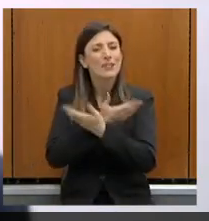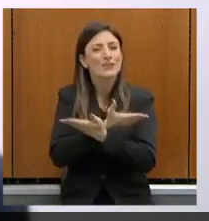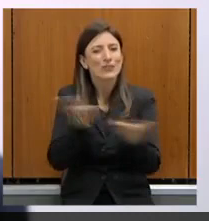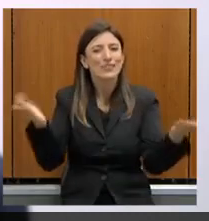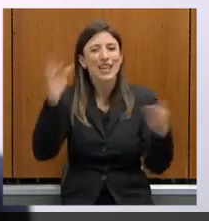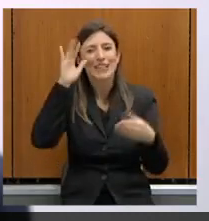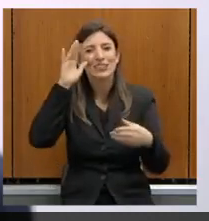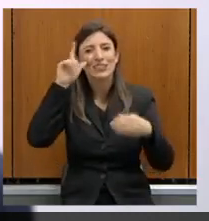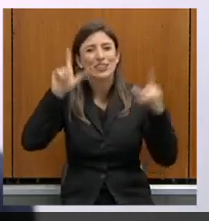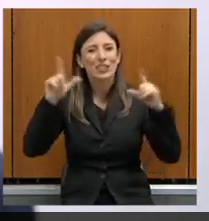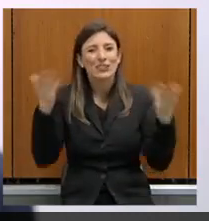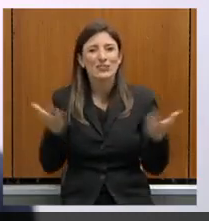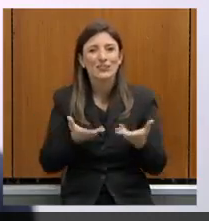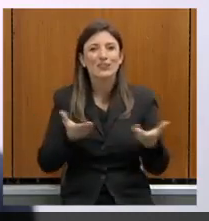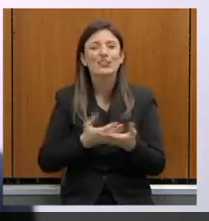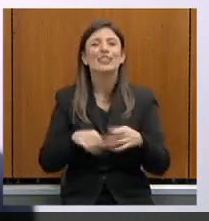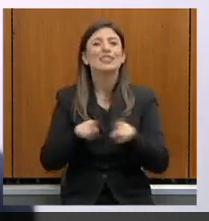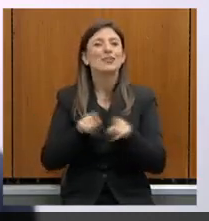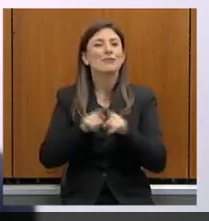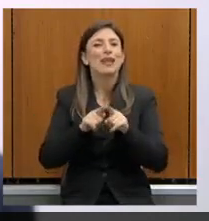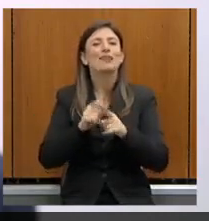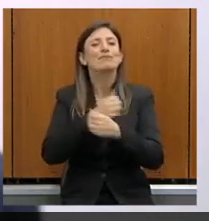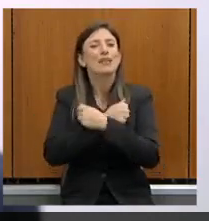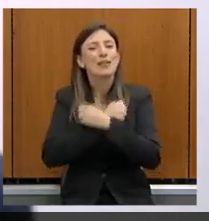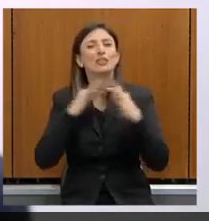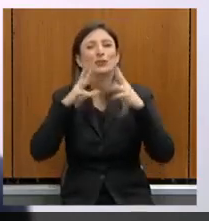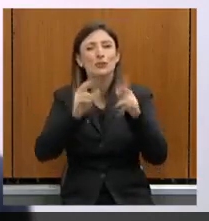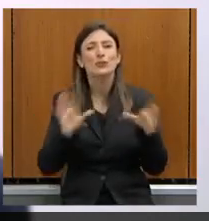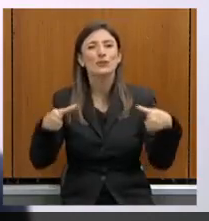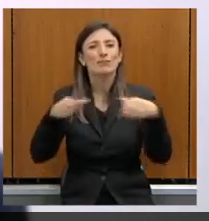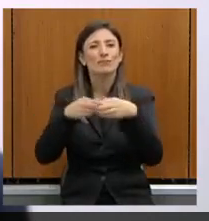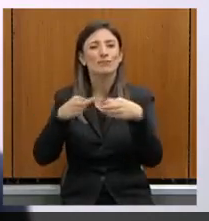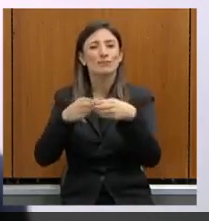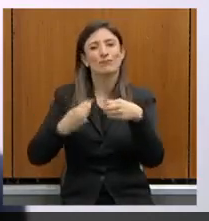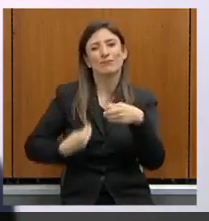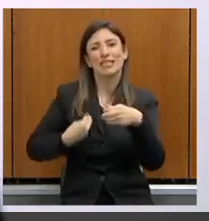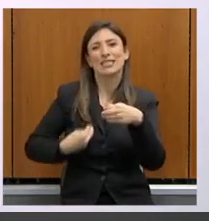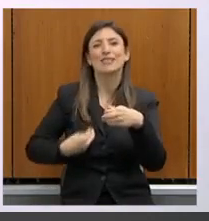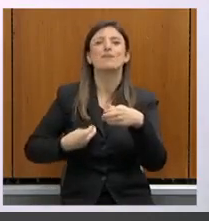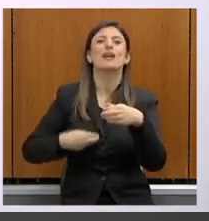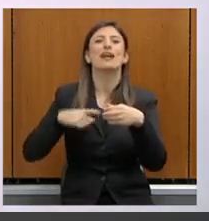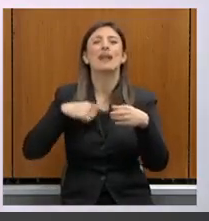Presidente, e também para todos membros da Comissão de Incluízo da Astronomia. Obrigado, um abraço.